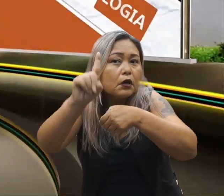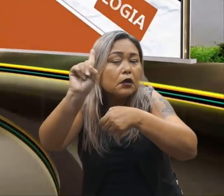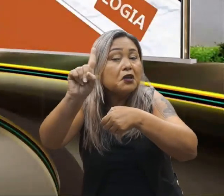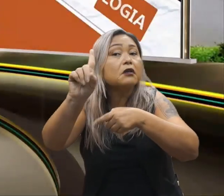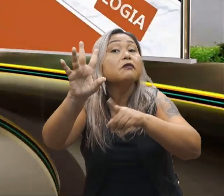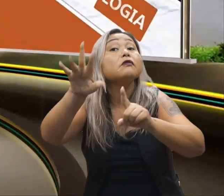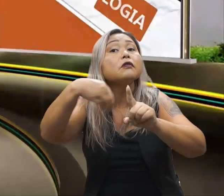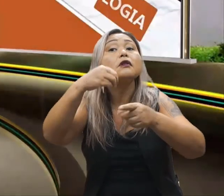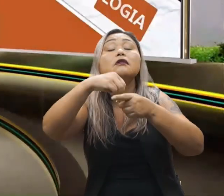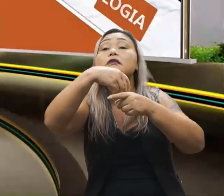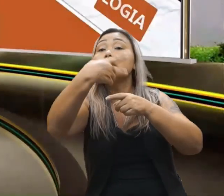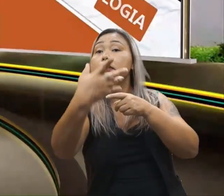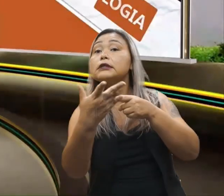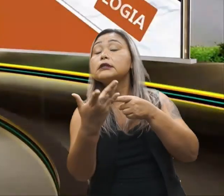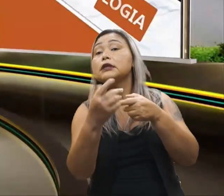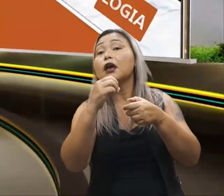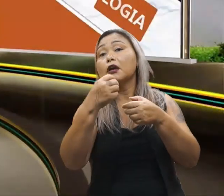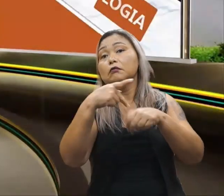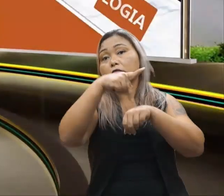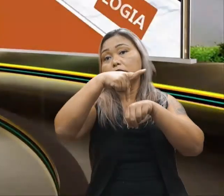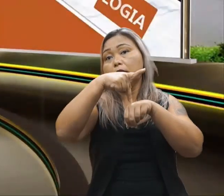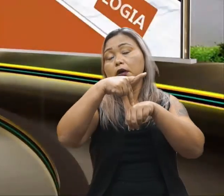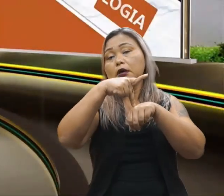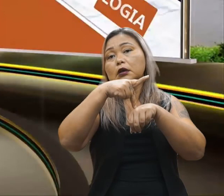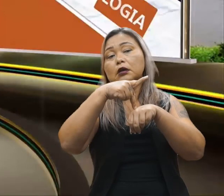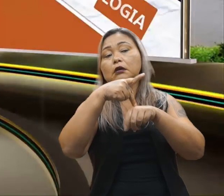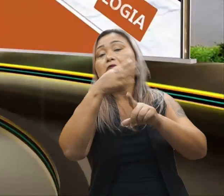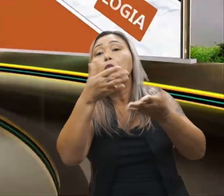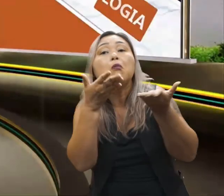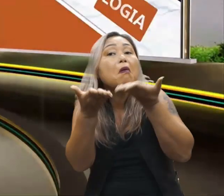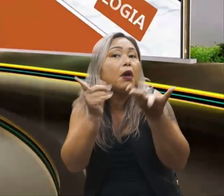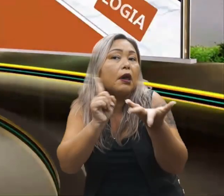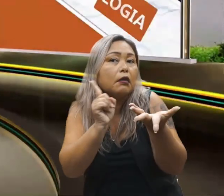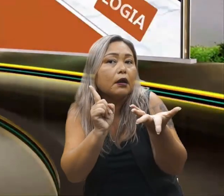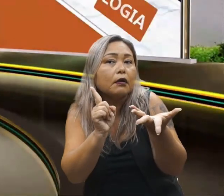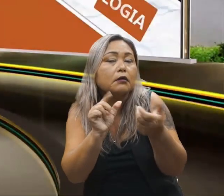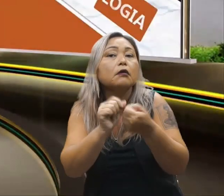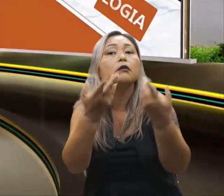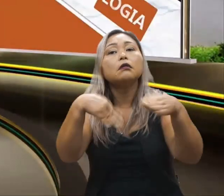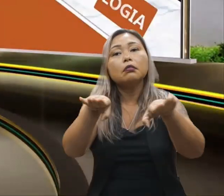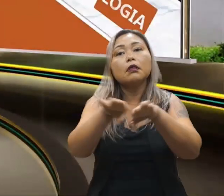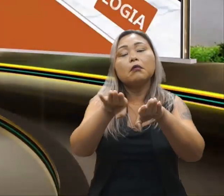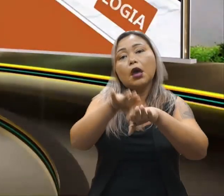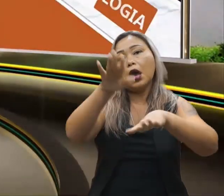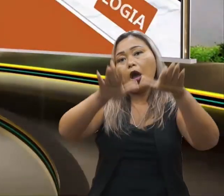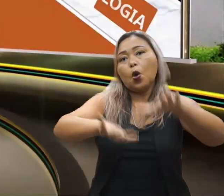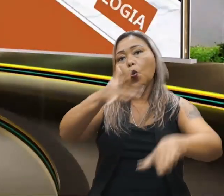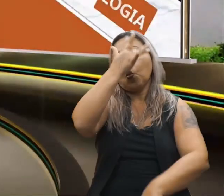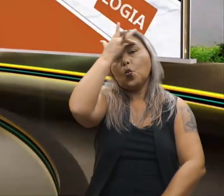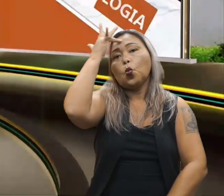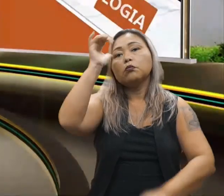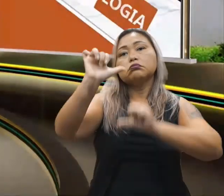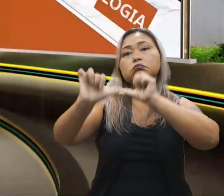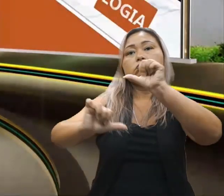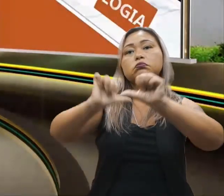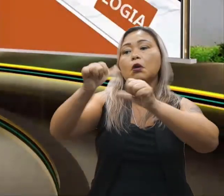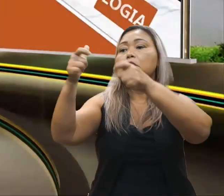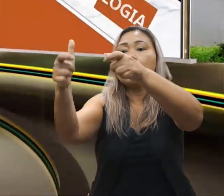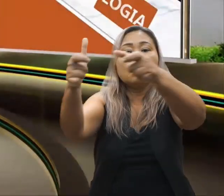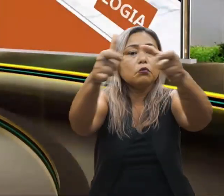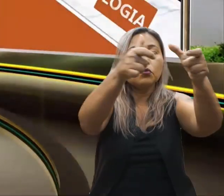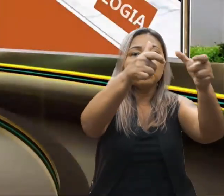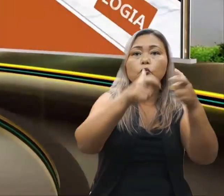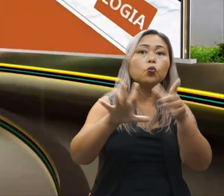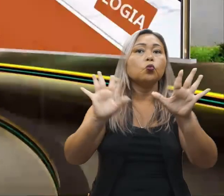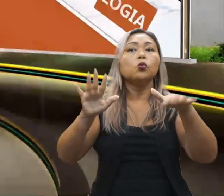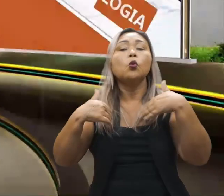o migrante. E o migrante não é bem tratado. Assim também como algumas pessoas que mudam de região para outra.